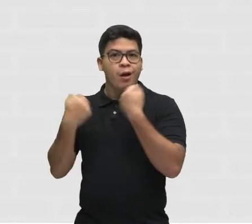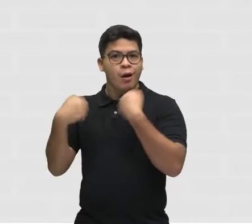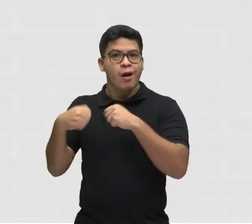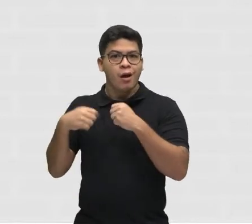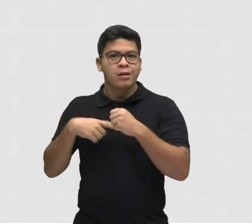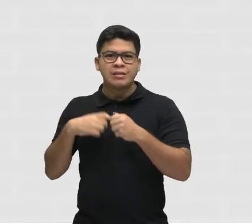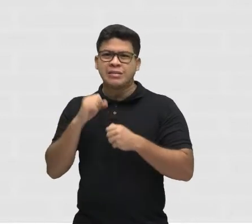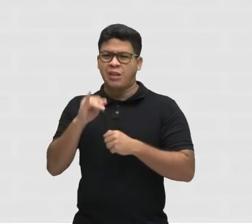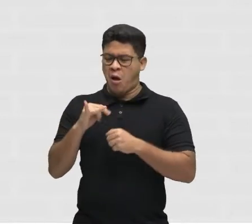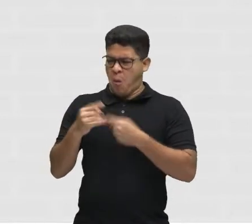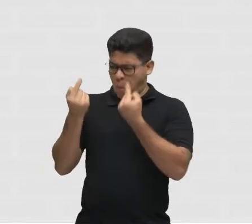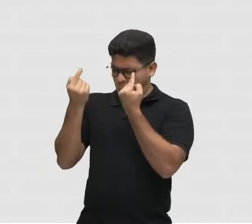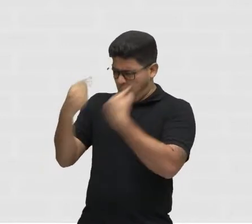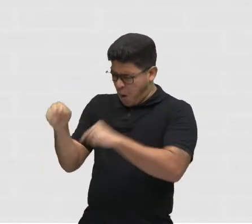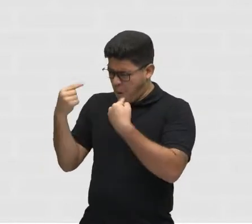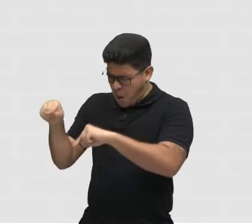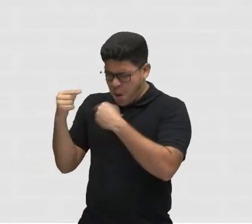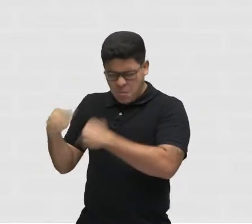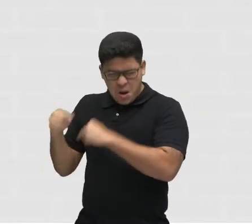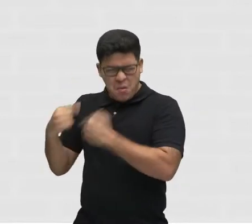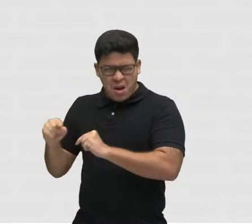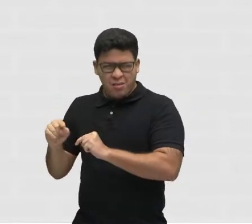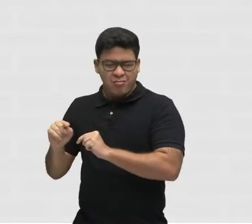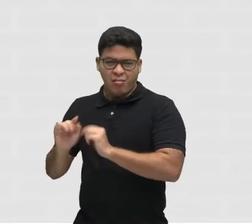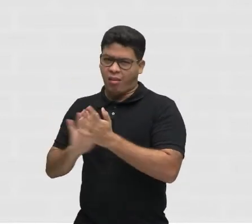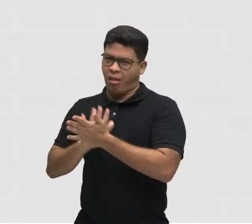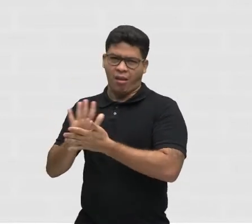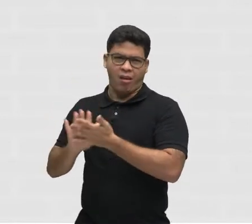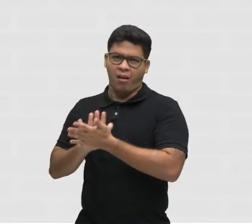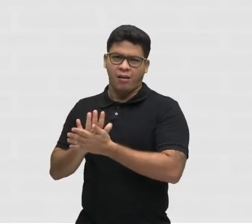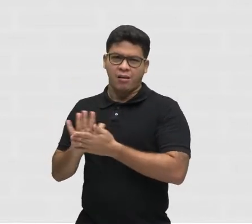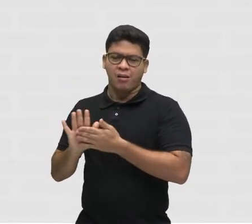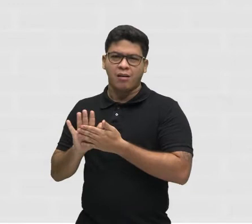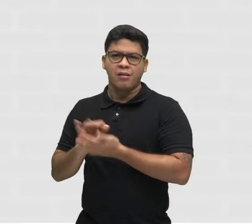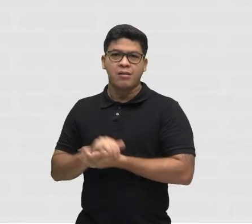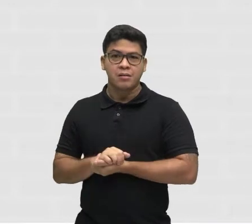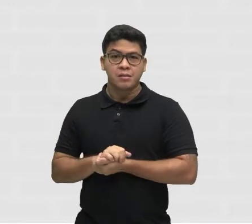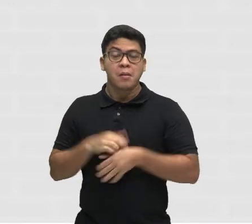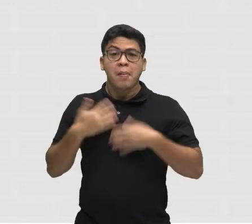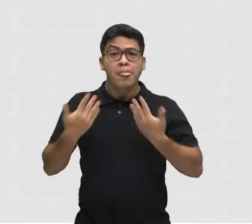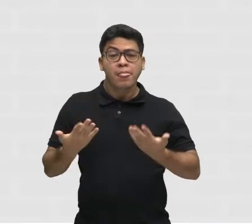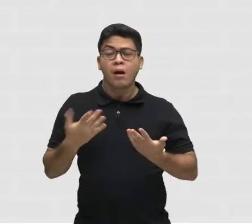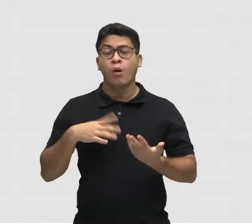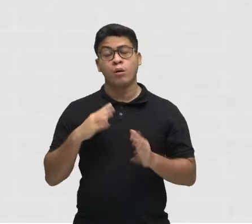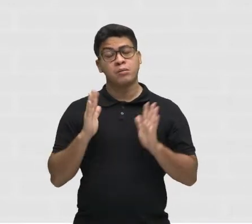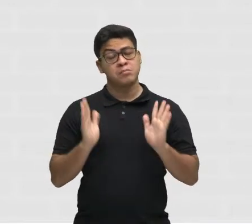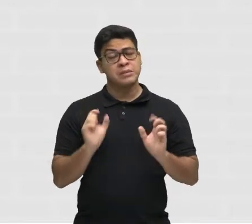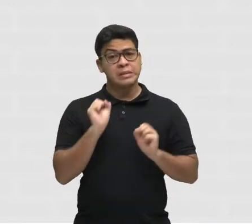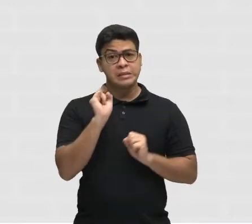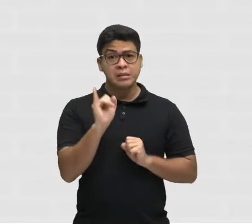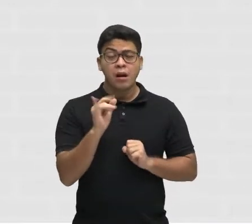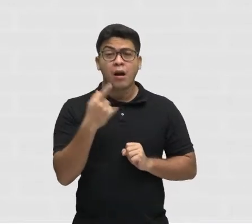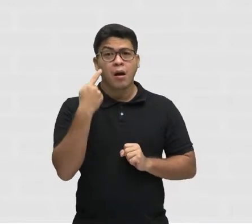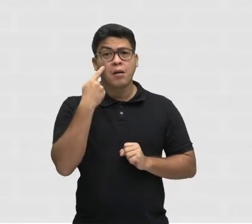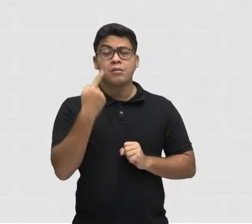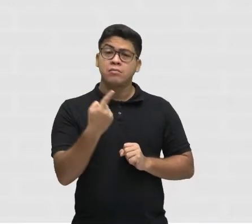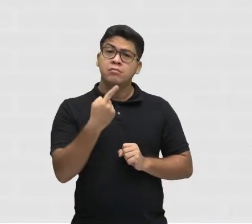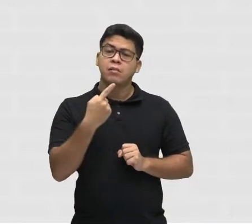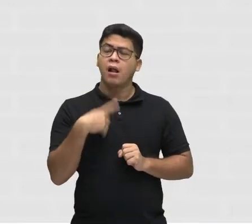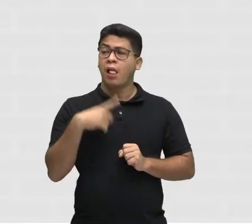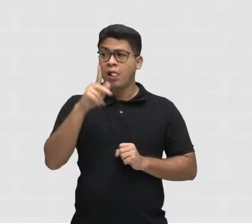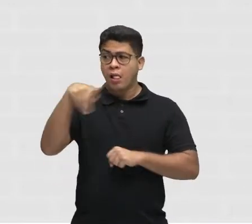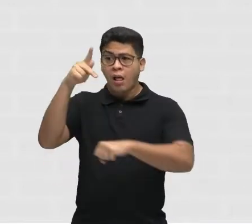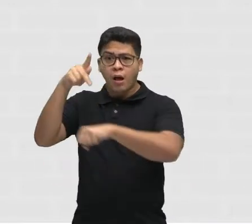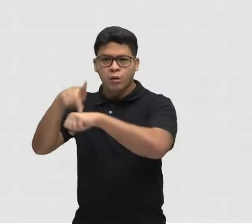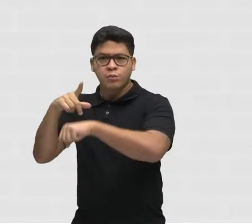dar um choque de realidade nele. Ele não está indo para que você chegue e diga, olha, lá em país tal tem gente